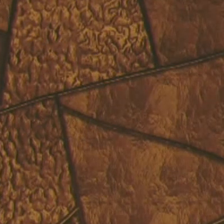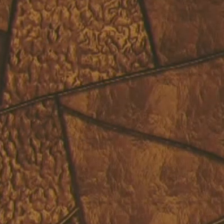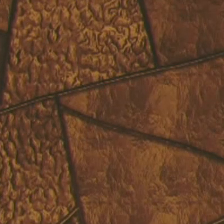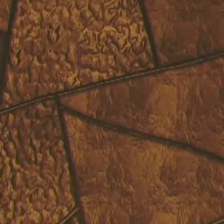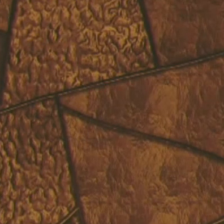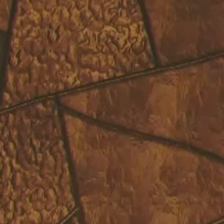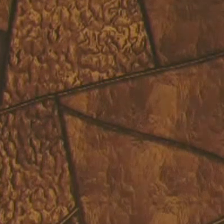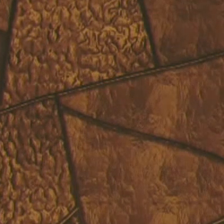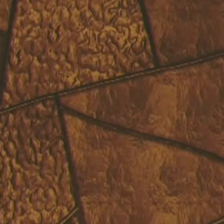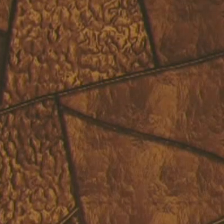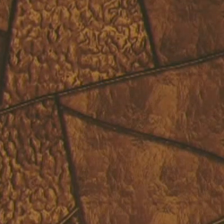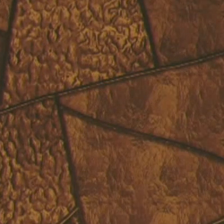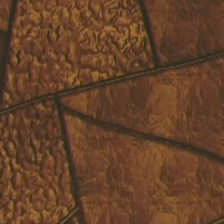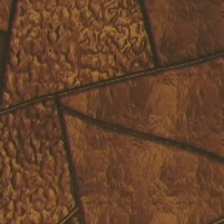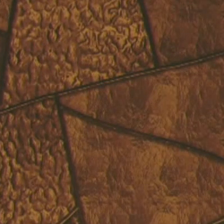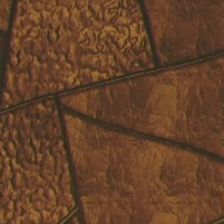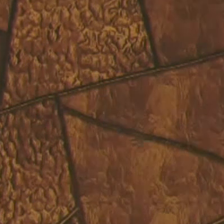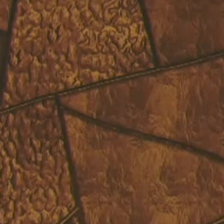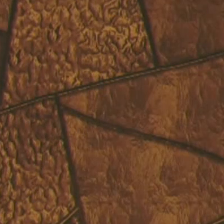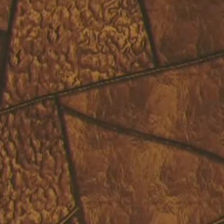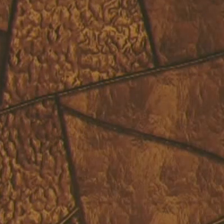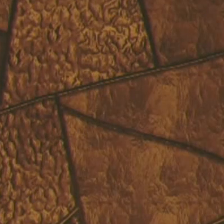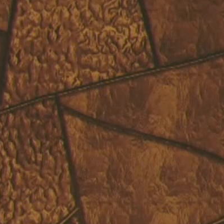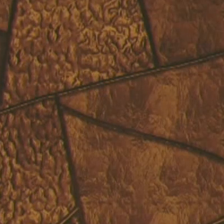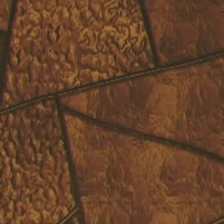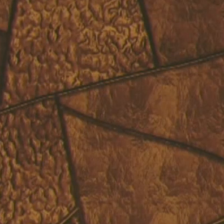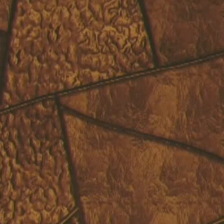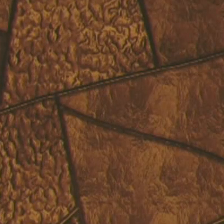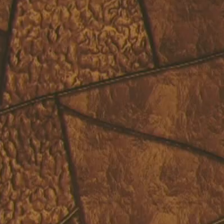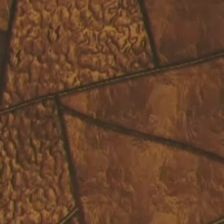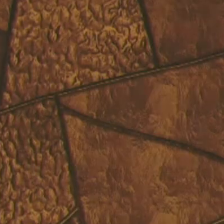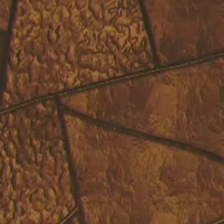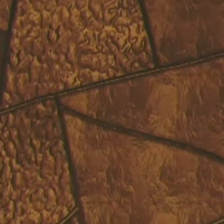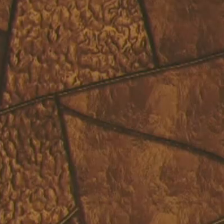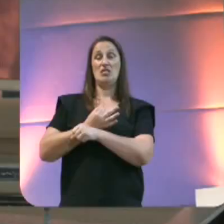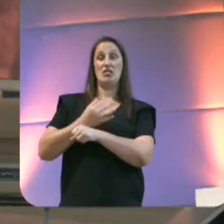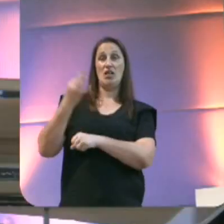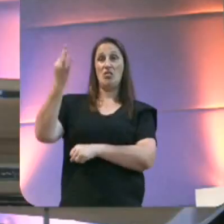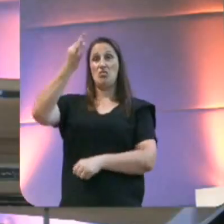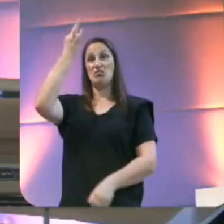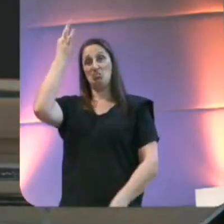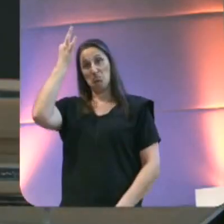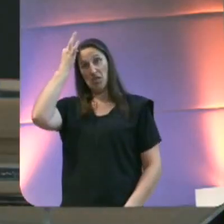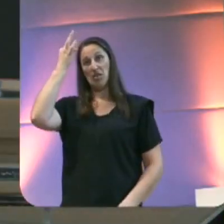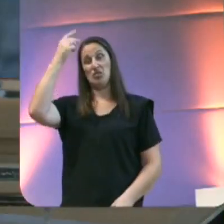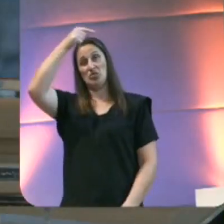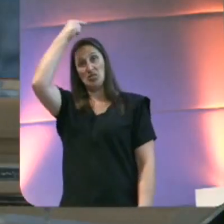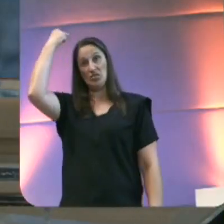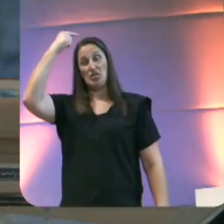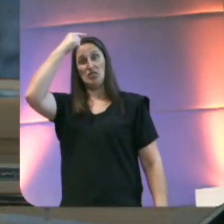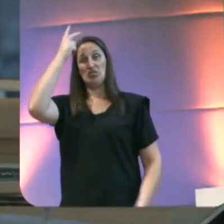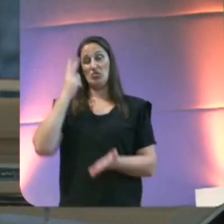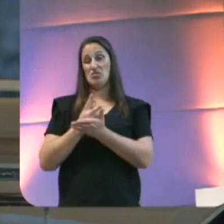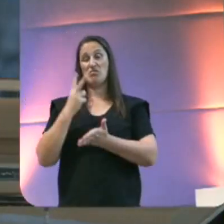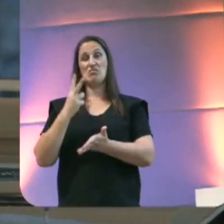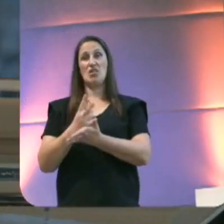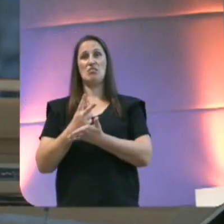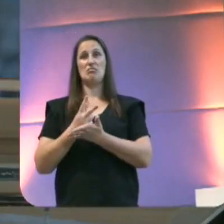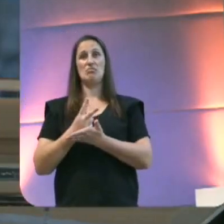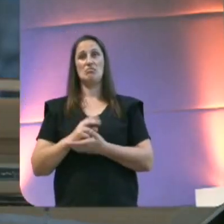antepassados, sempre resistem ao Espírito Santo. Olha só,